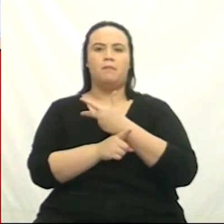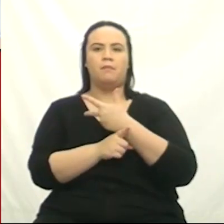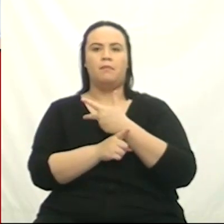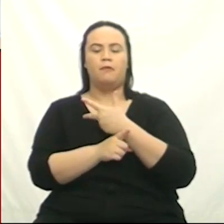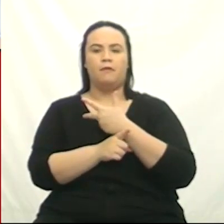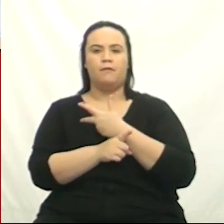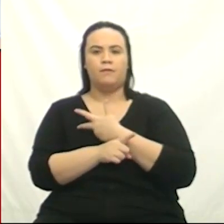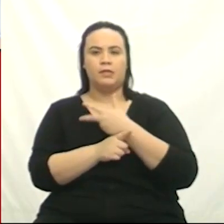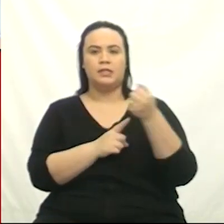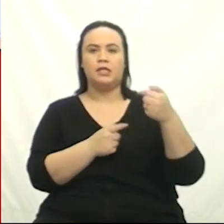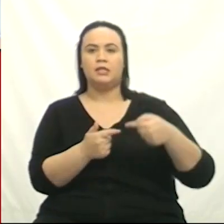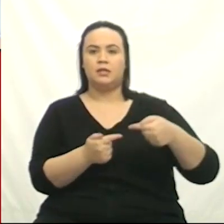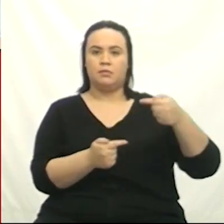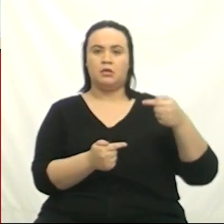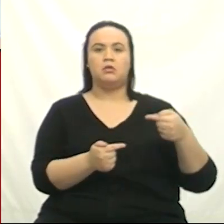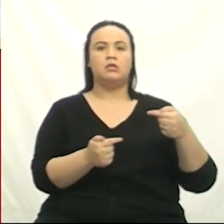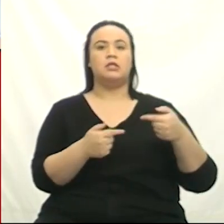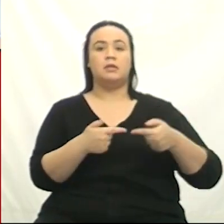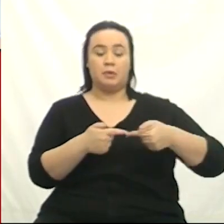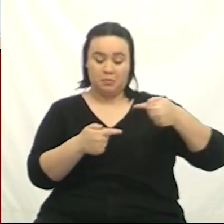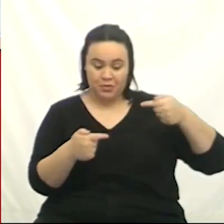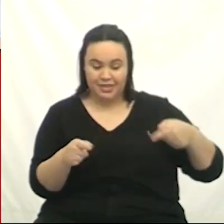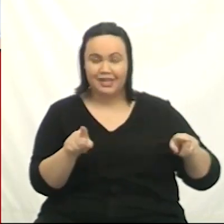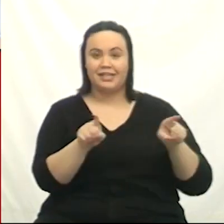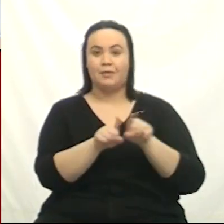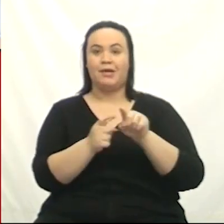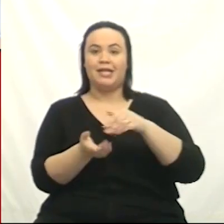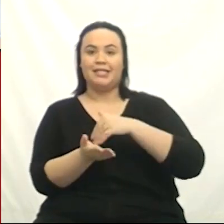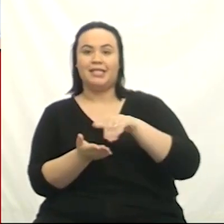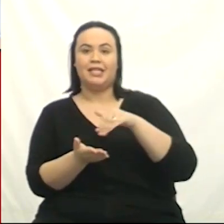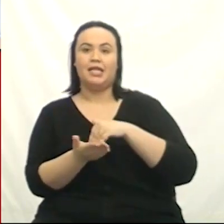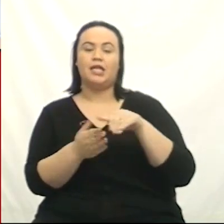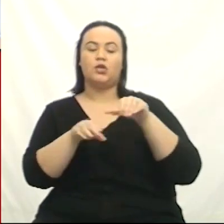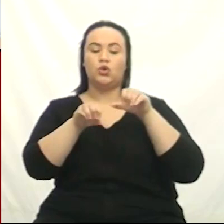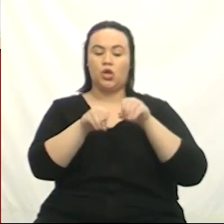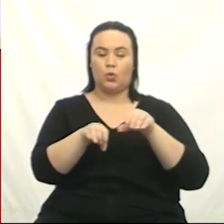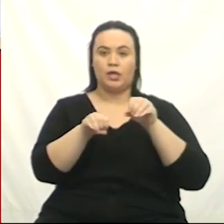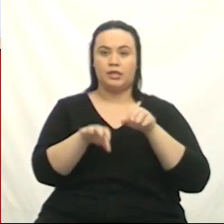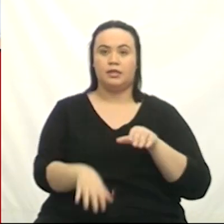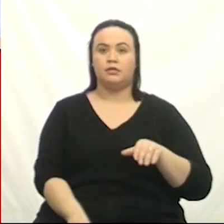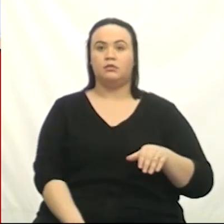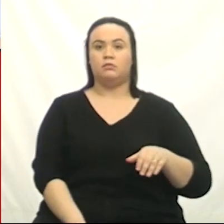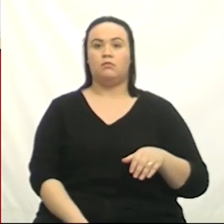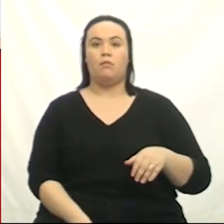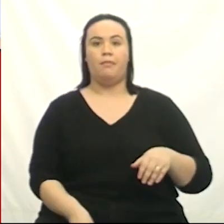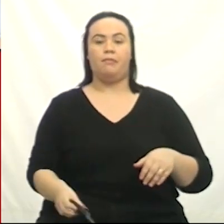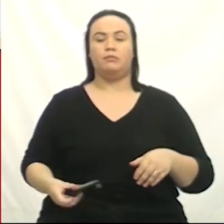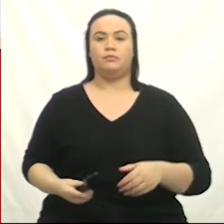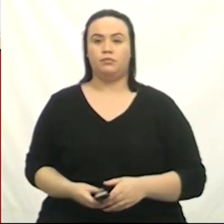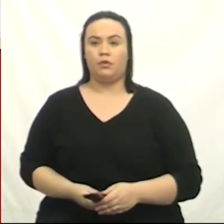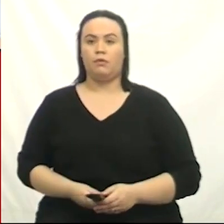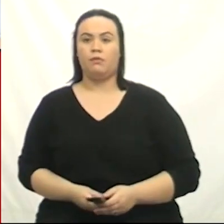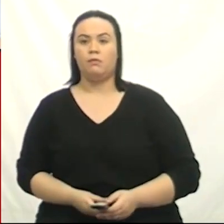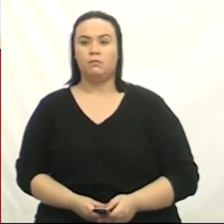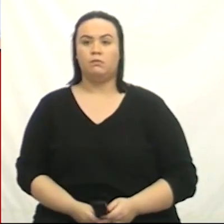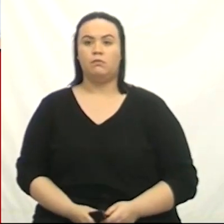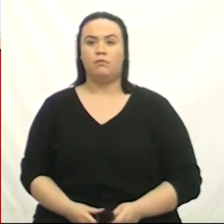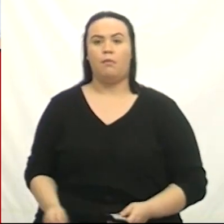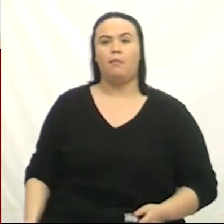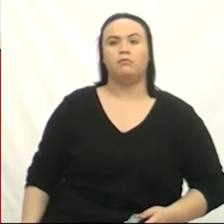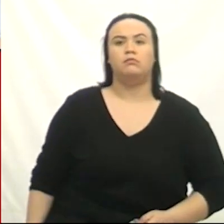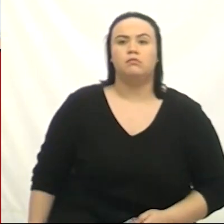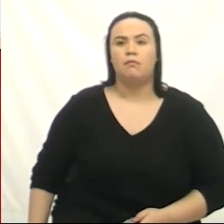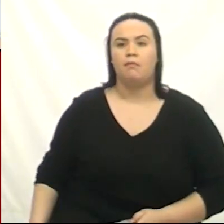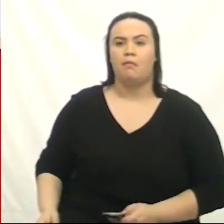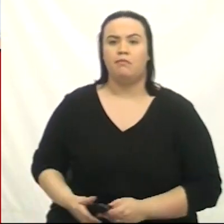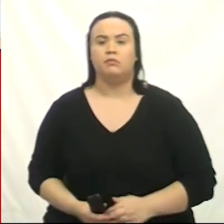semana passada, eu parabenizei o pessoal da Secretaria de Educação, que também foram classificados para o nacional. E eu